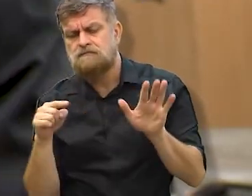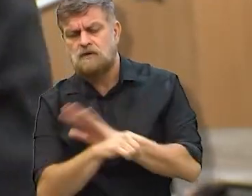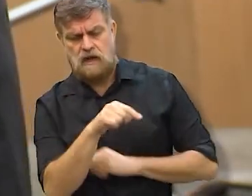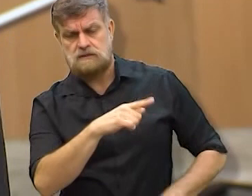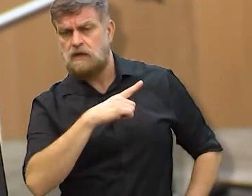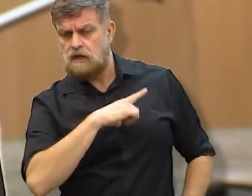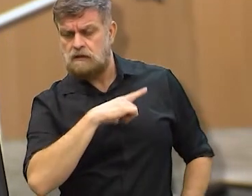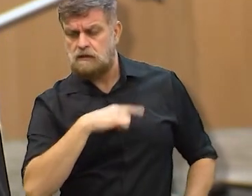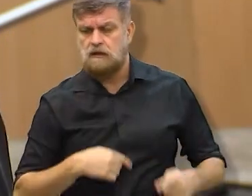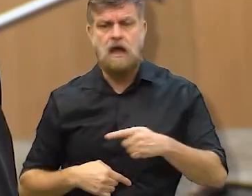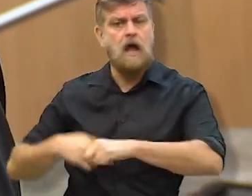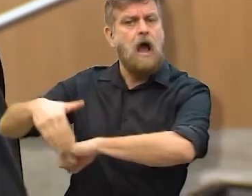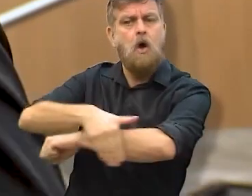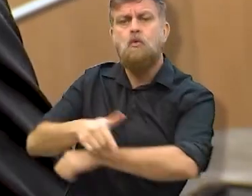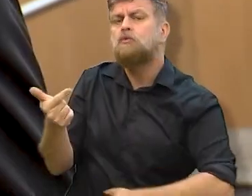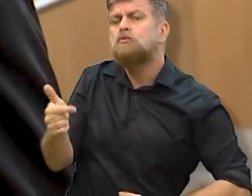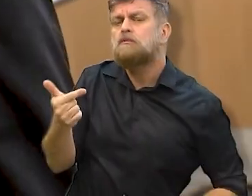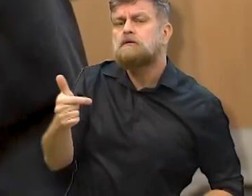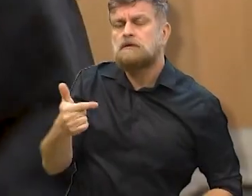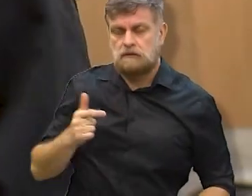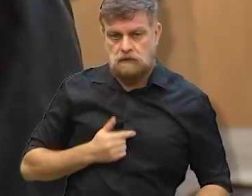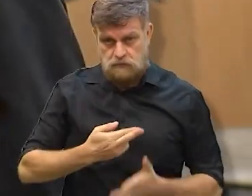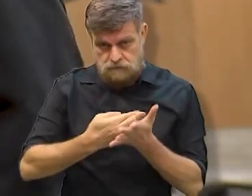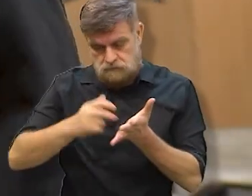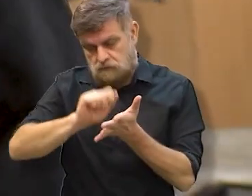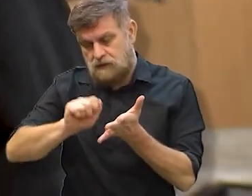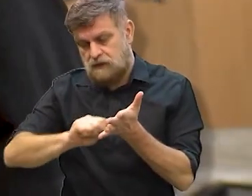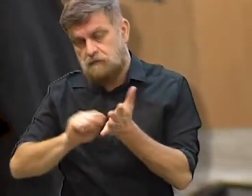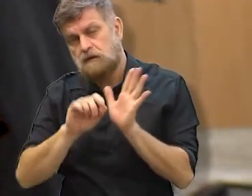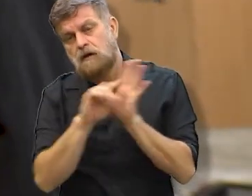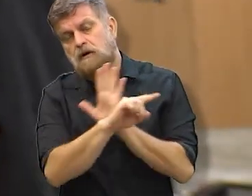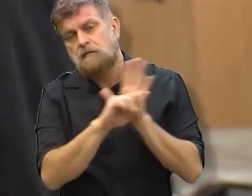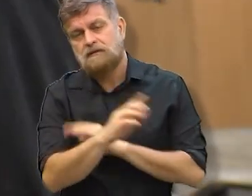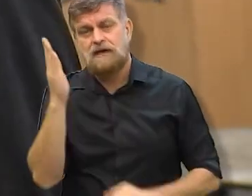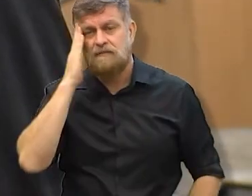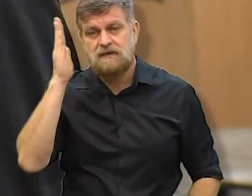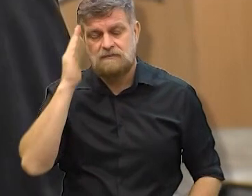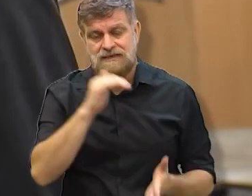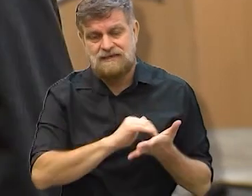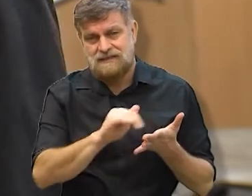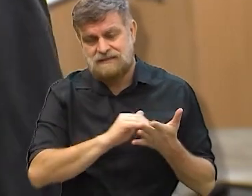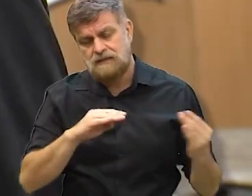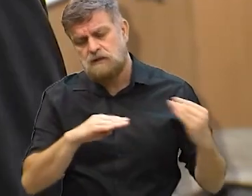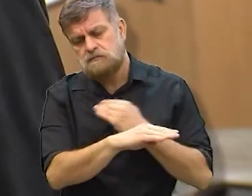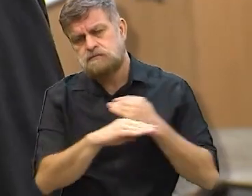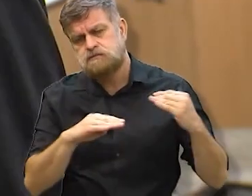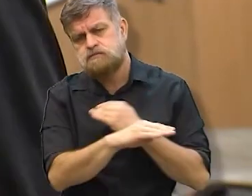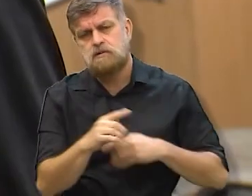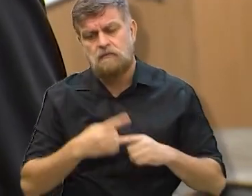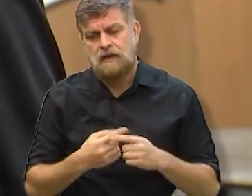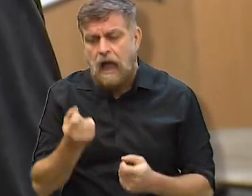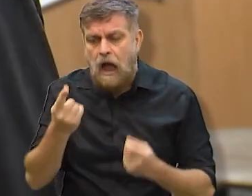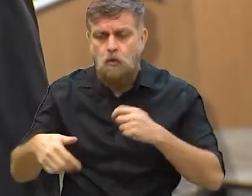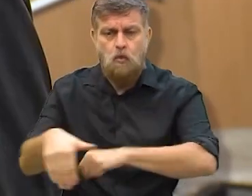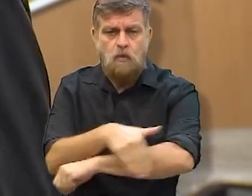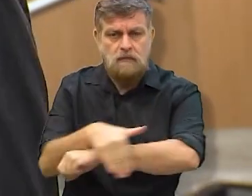questionaram por que uma rua foi sinalizada, a outra não. Então agora eu fiz um requerimento para saber com a Secretaria de Transporte o